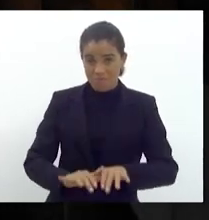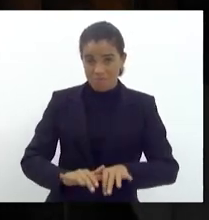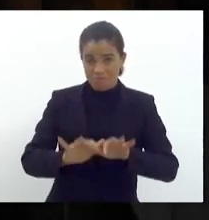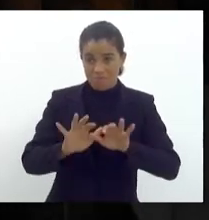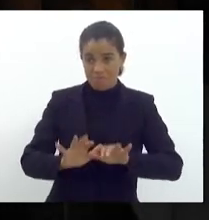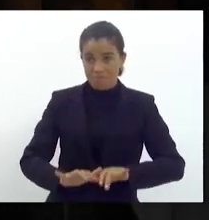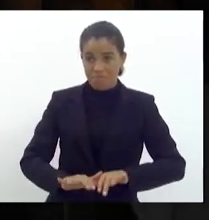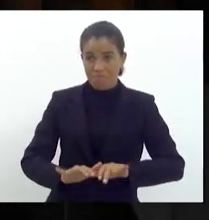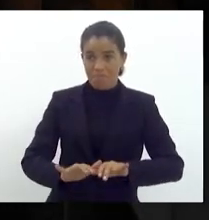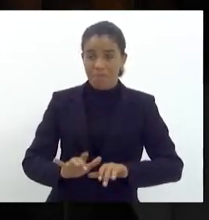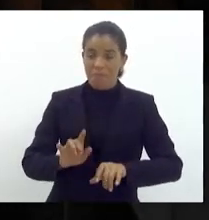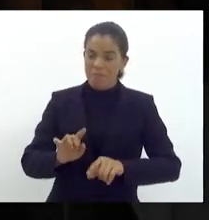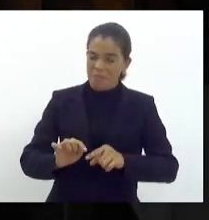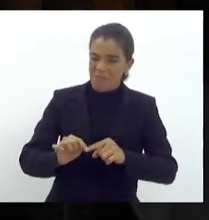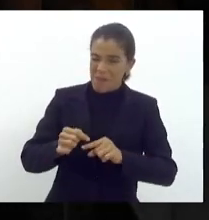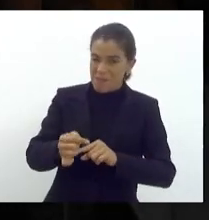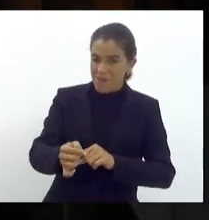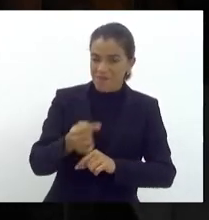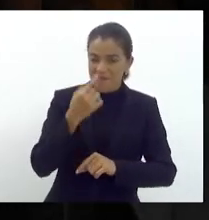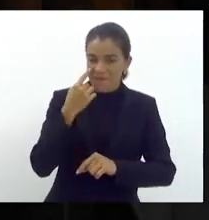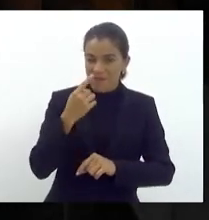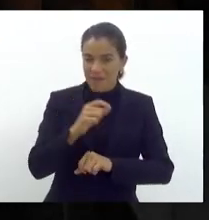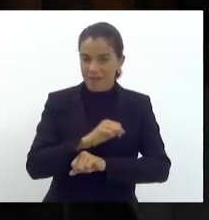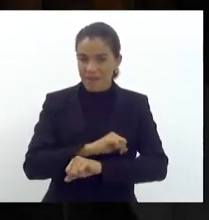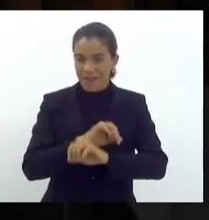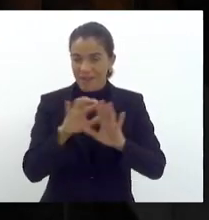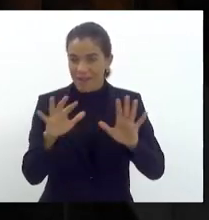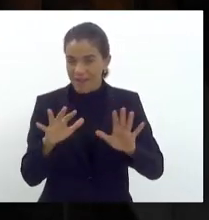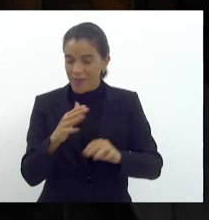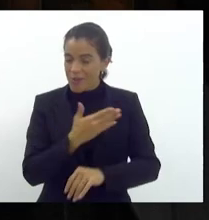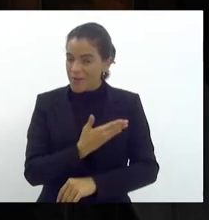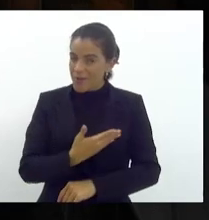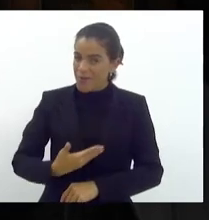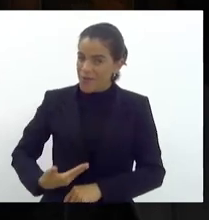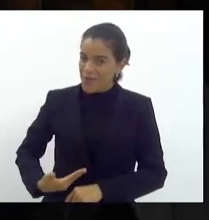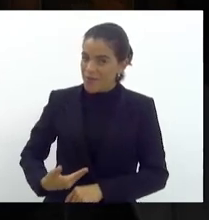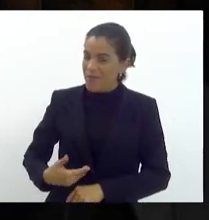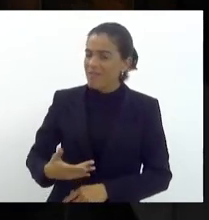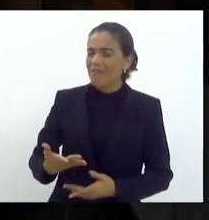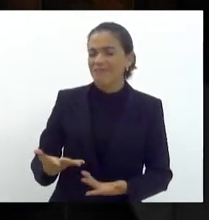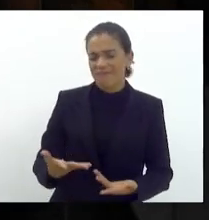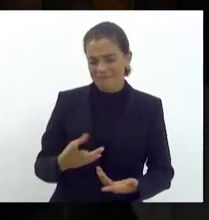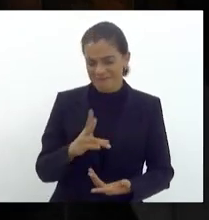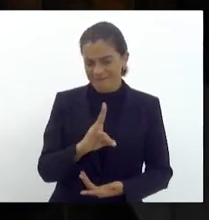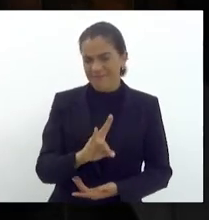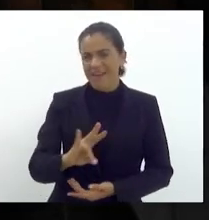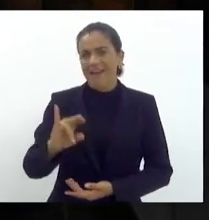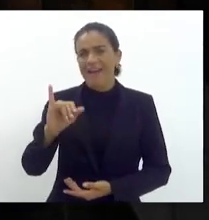vai ficar claro que o governo vai ficar profundamente